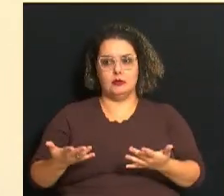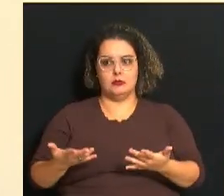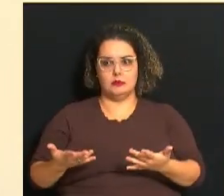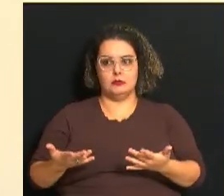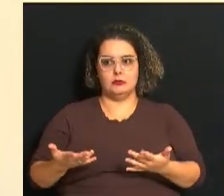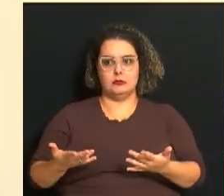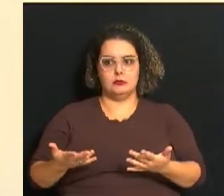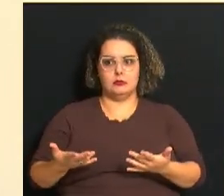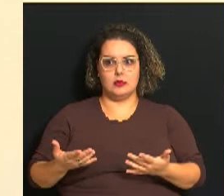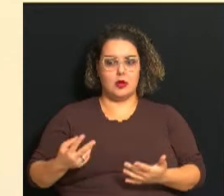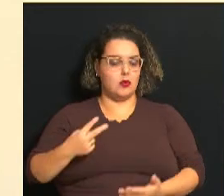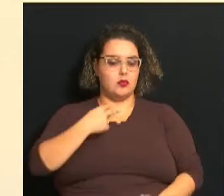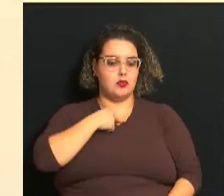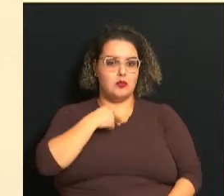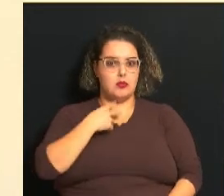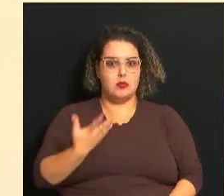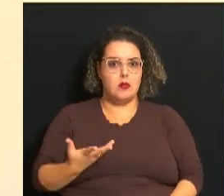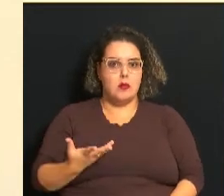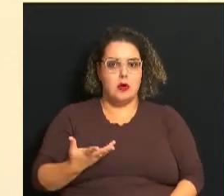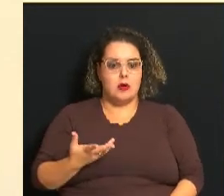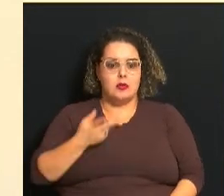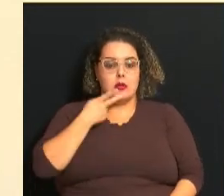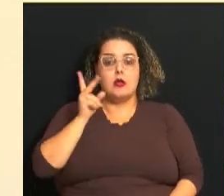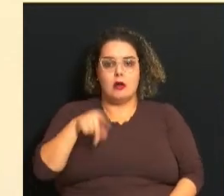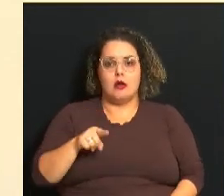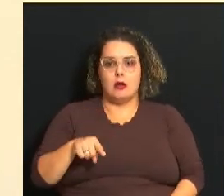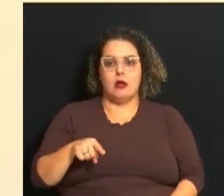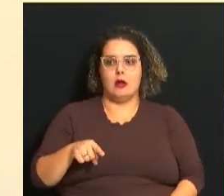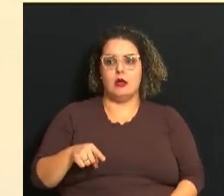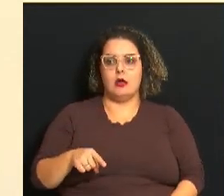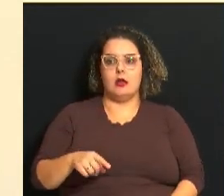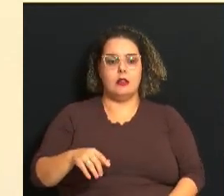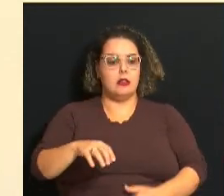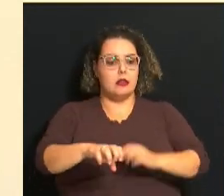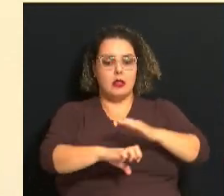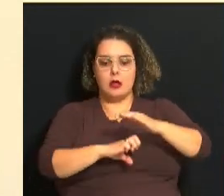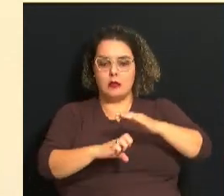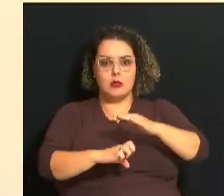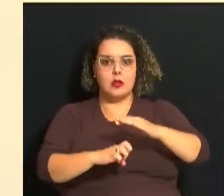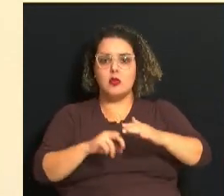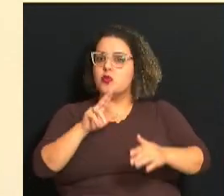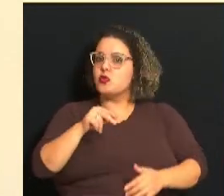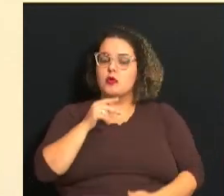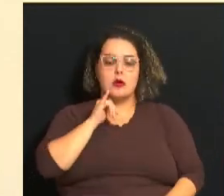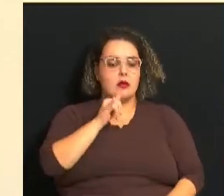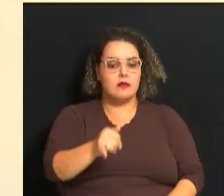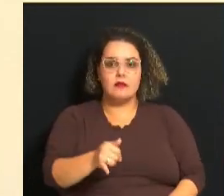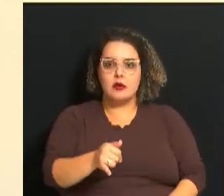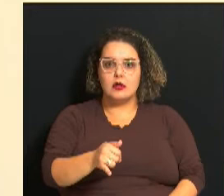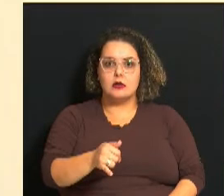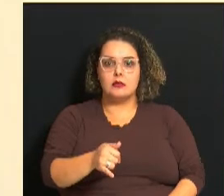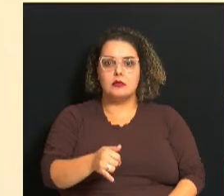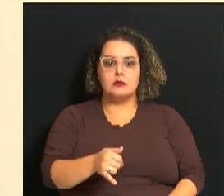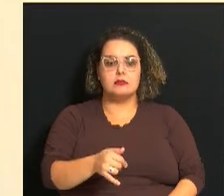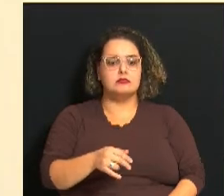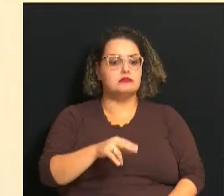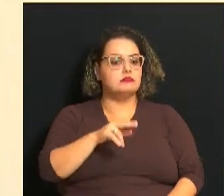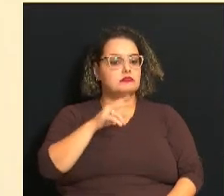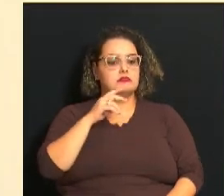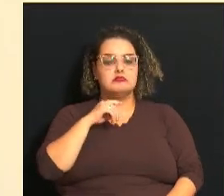mas ele na empresa eu nunca tinha falado ninguém nunca tinha perguntado mas ele foi extremamente assediado pela